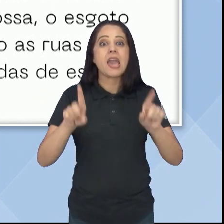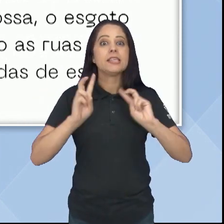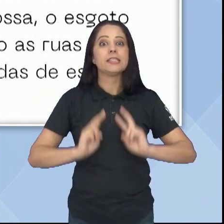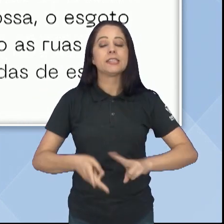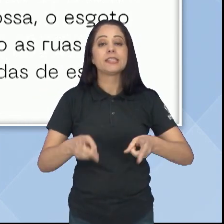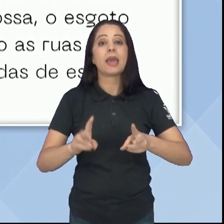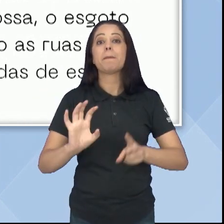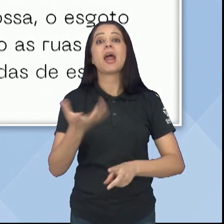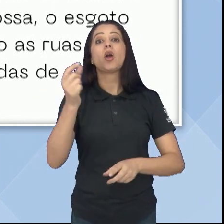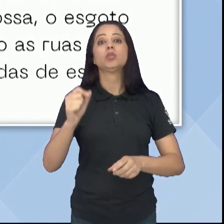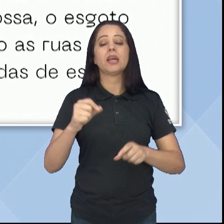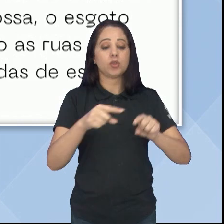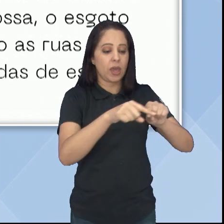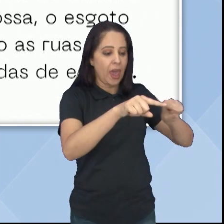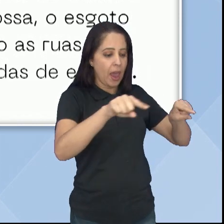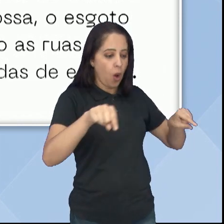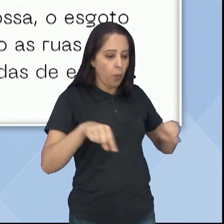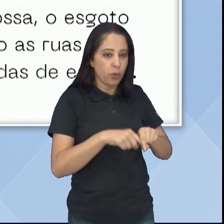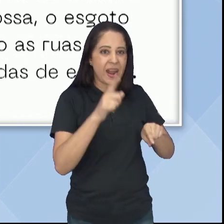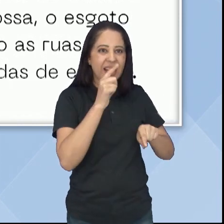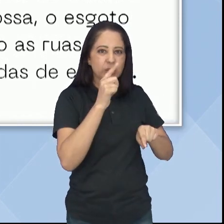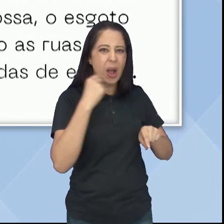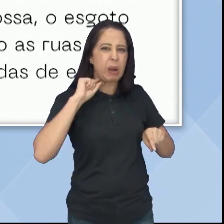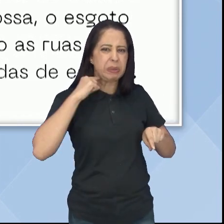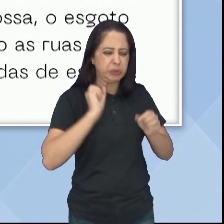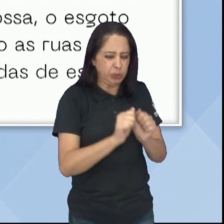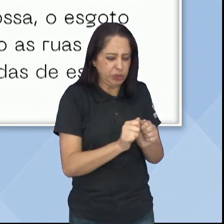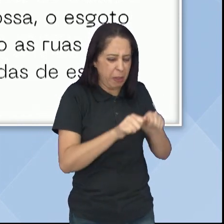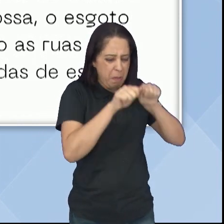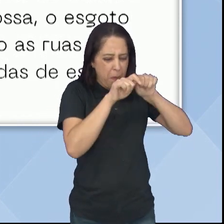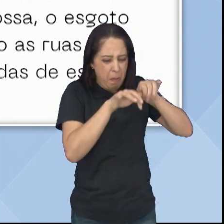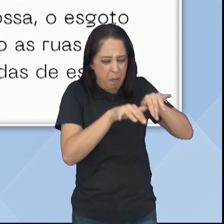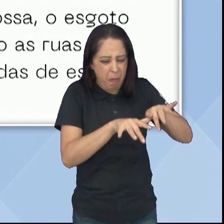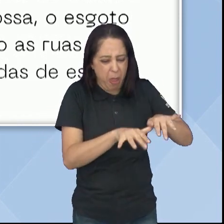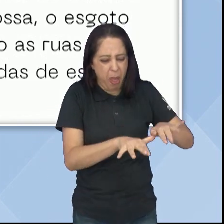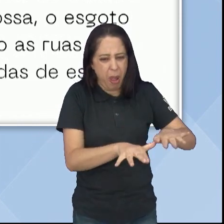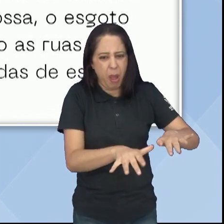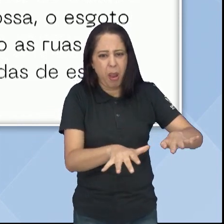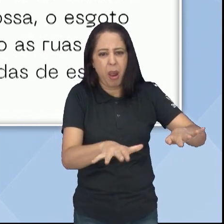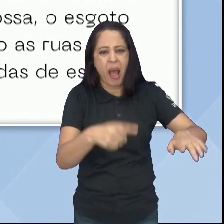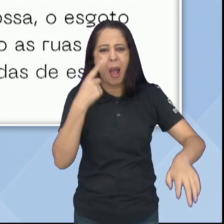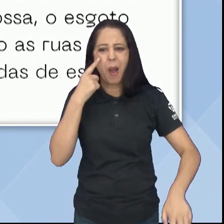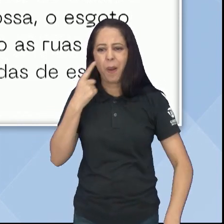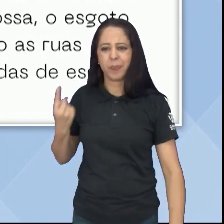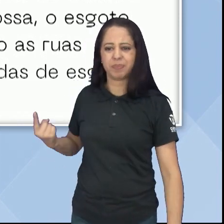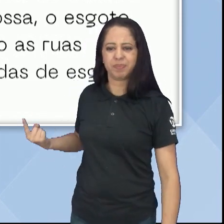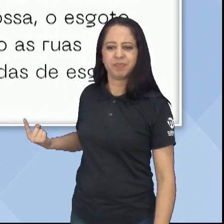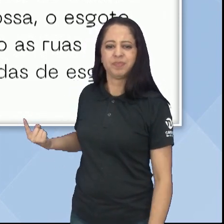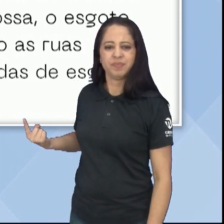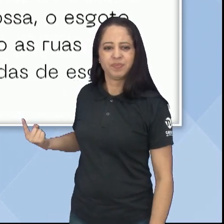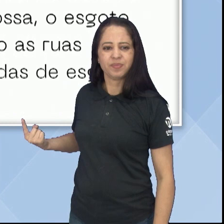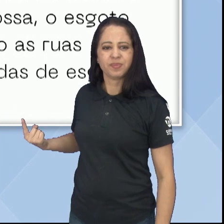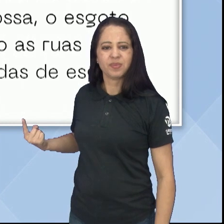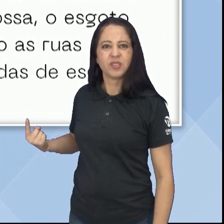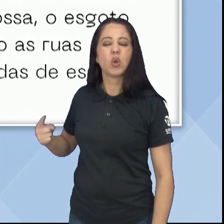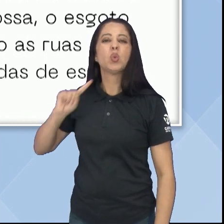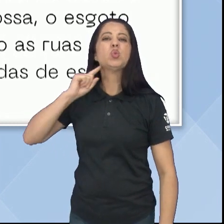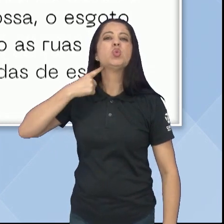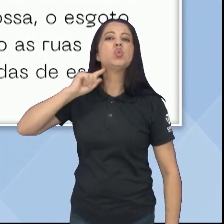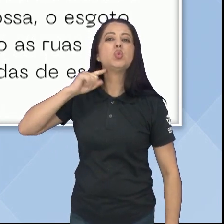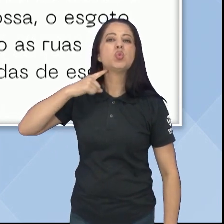vazando, deixando as ruas constantemente alagadas de